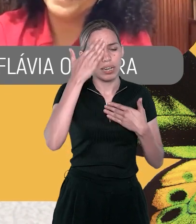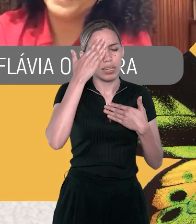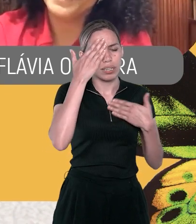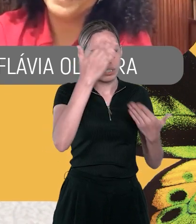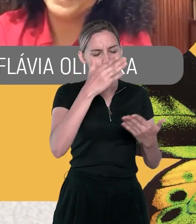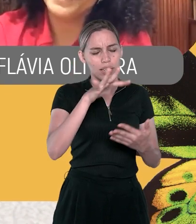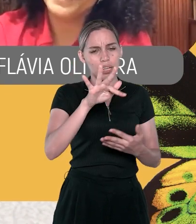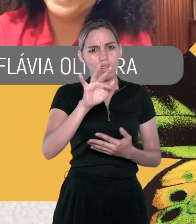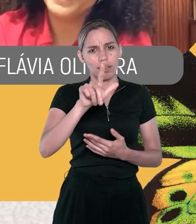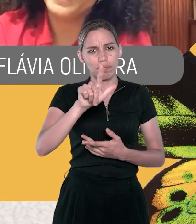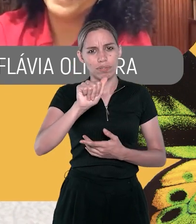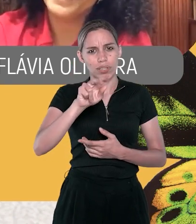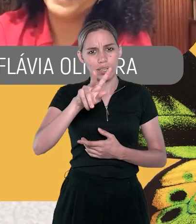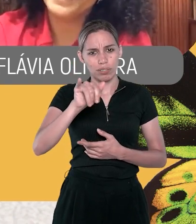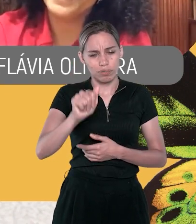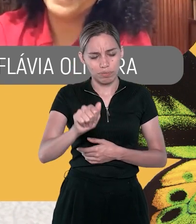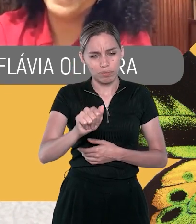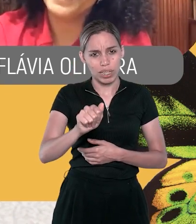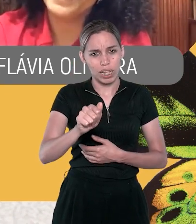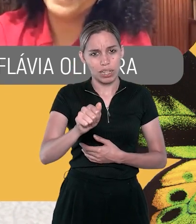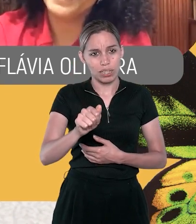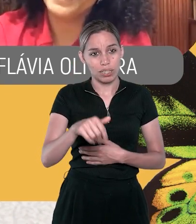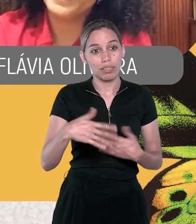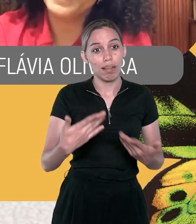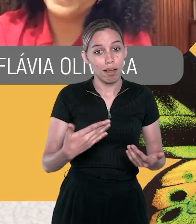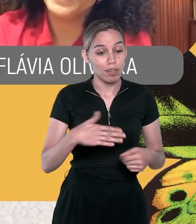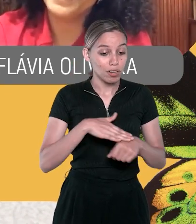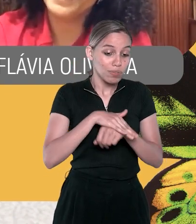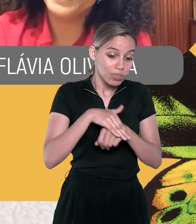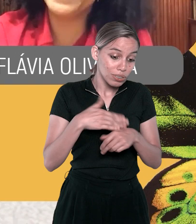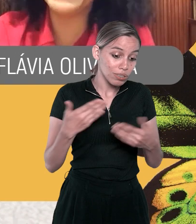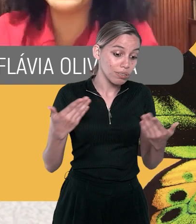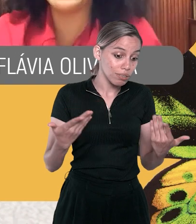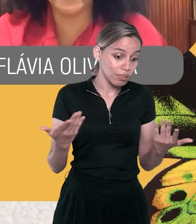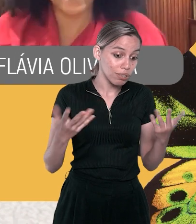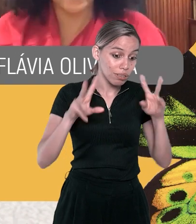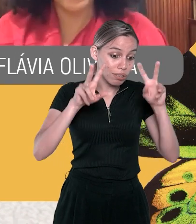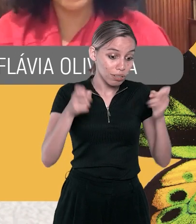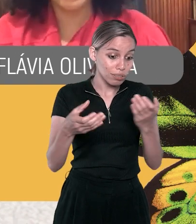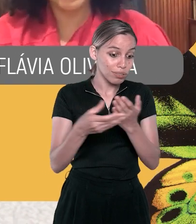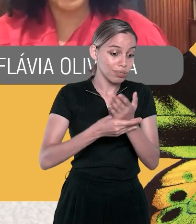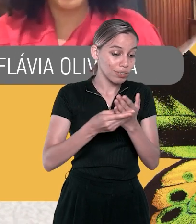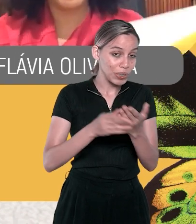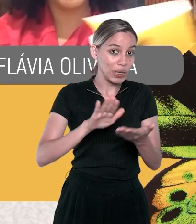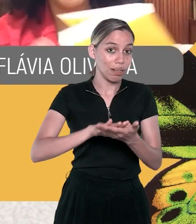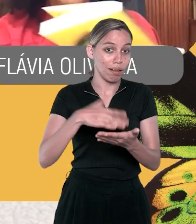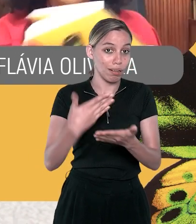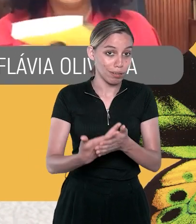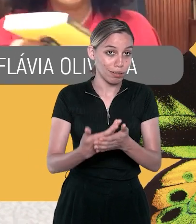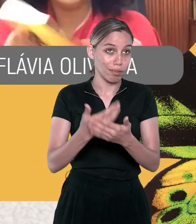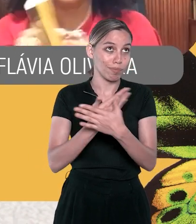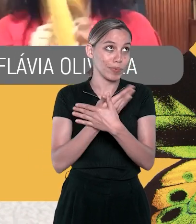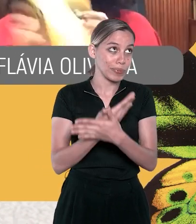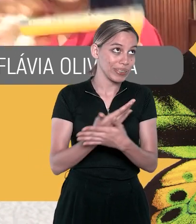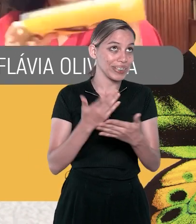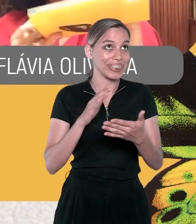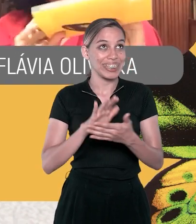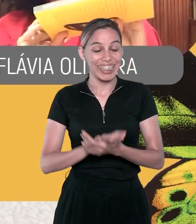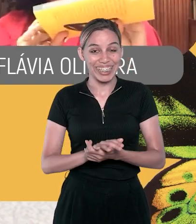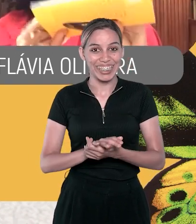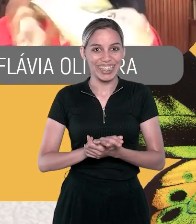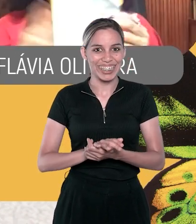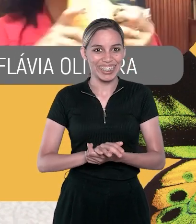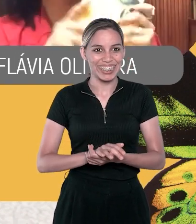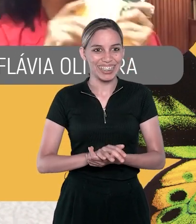Flávia, como eu estava dizendo. Estamos aqui conversando sobre o intérprete de borboletas do mais novo recente do Sérgio.